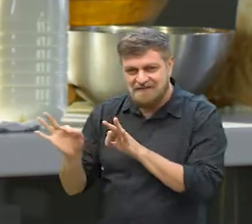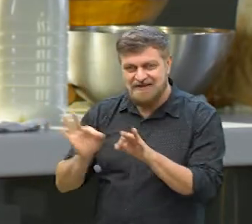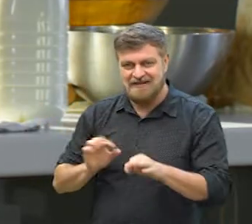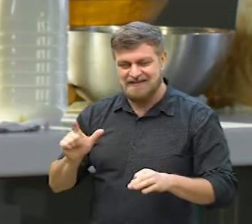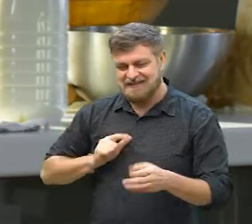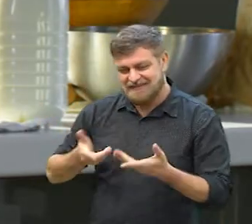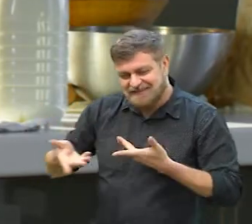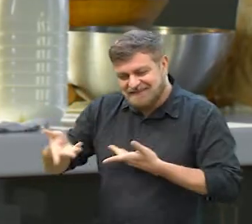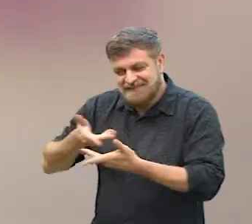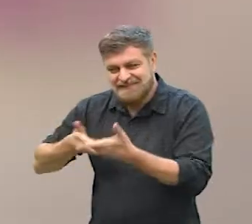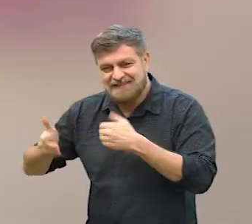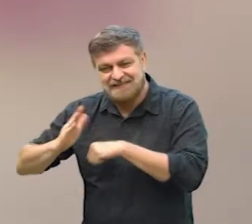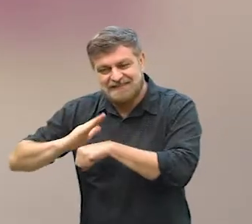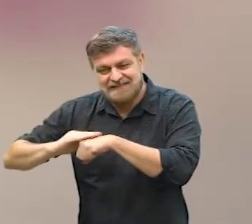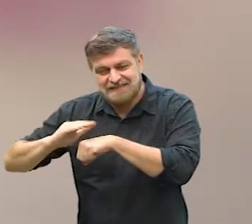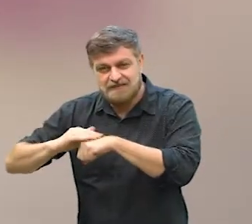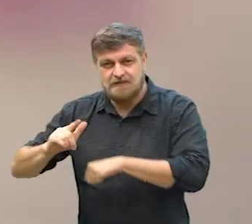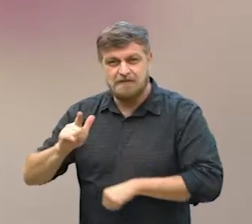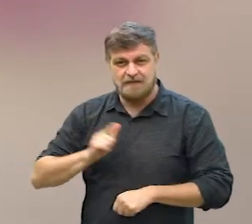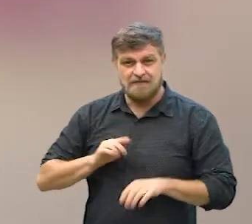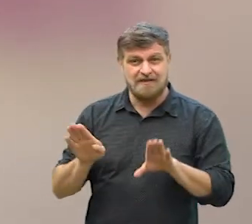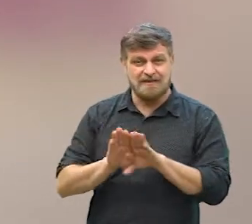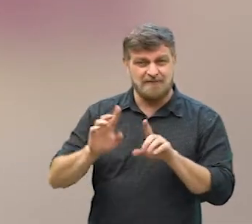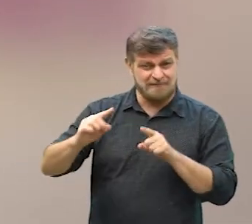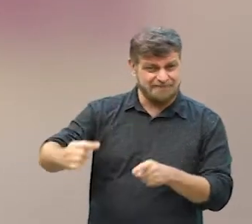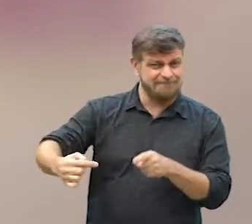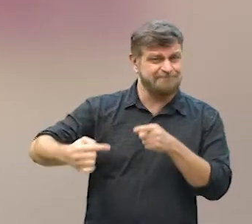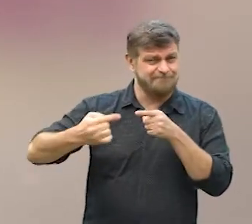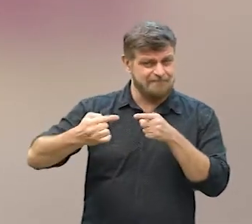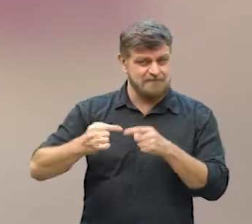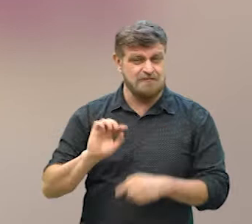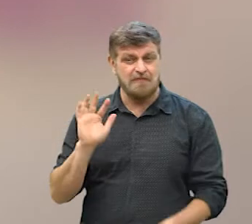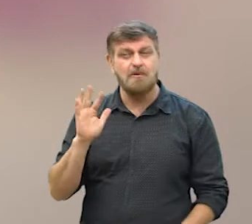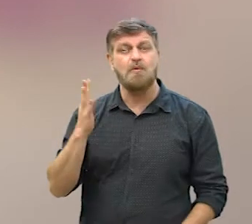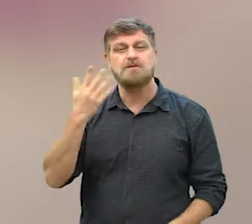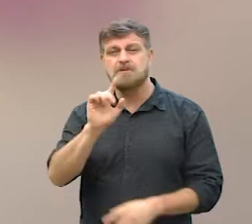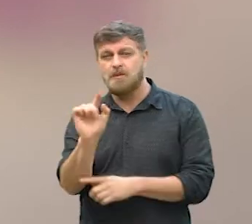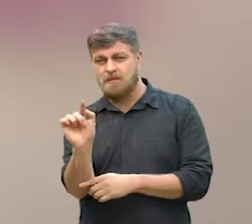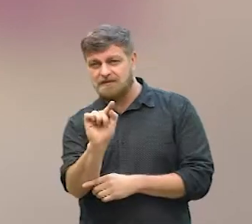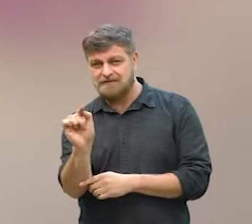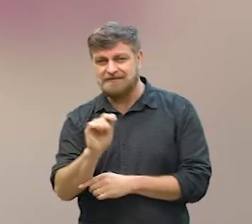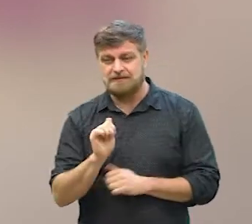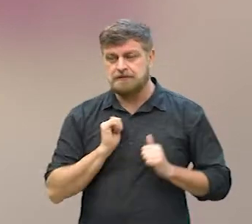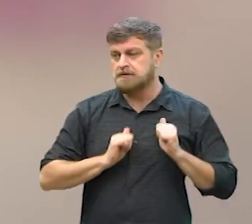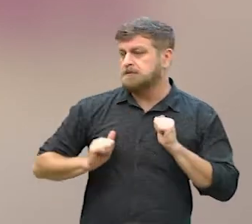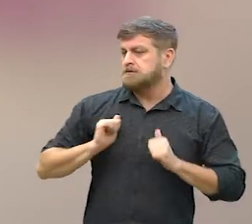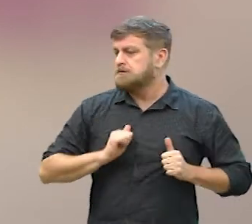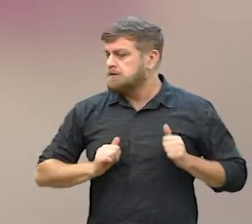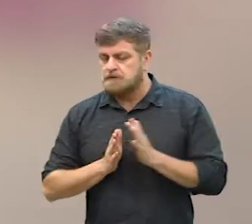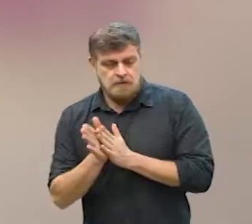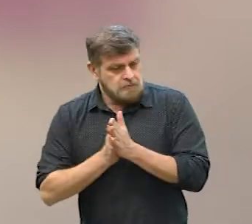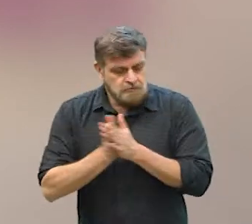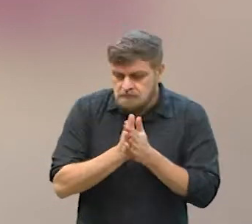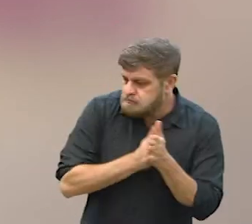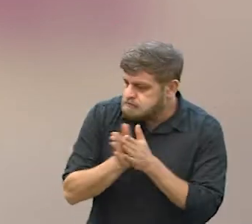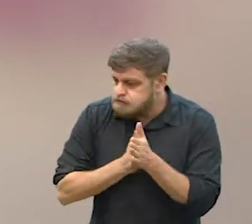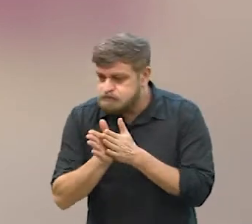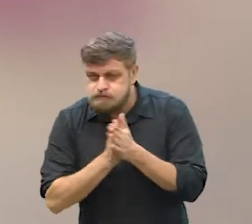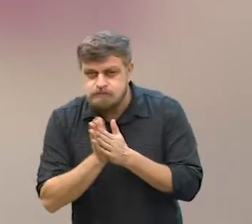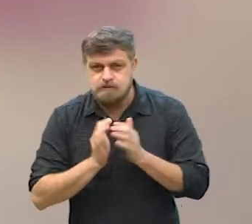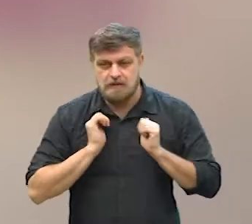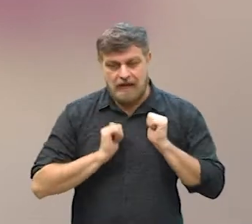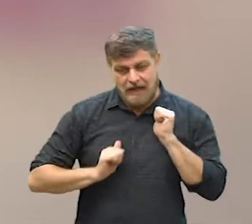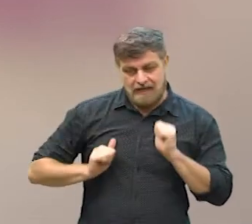esse aconchego. Porém, a gente tem um grande desafio durante essa pandemia, que é a ansiedade. A ansiedade